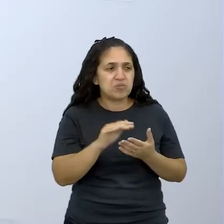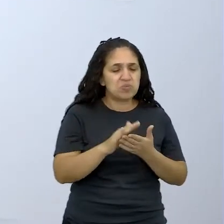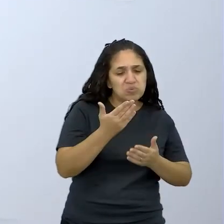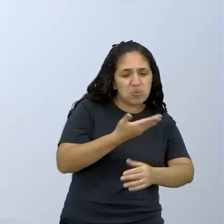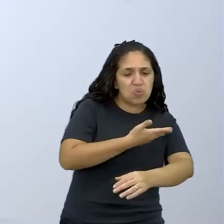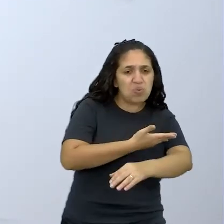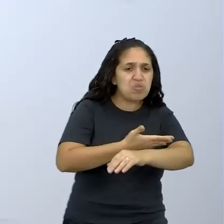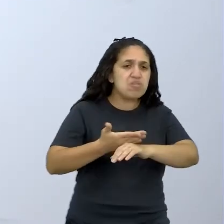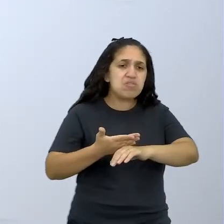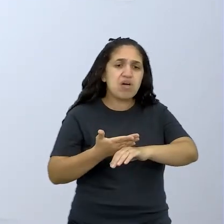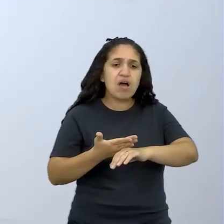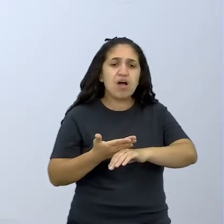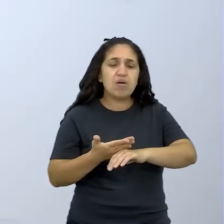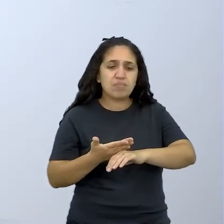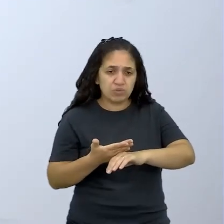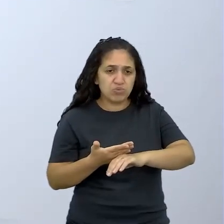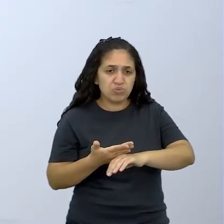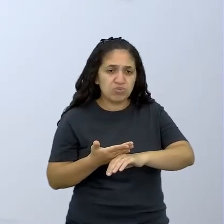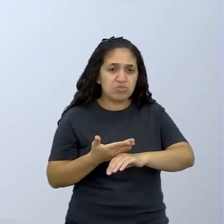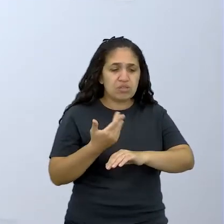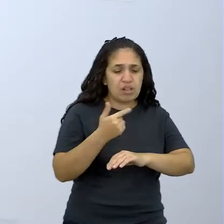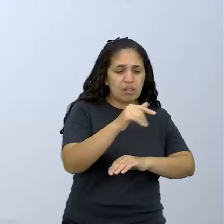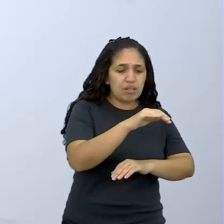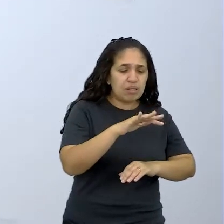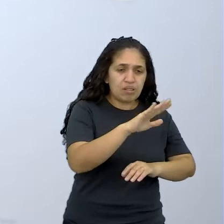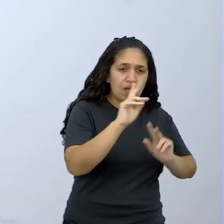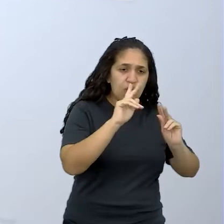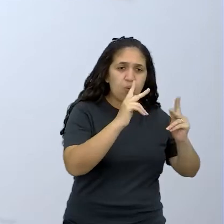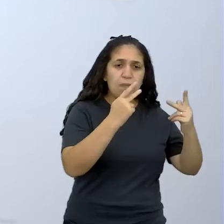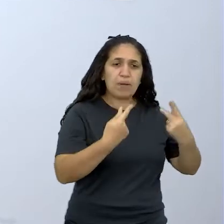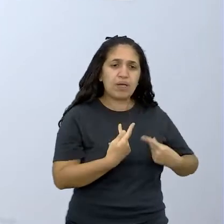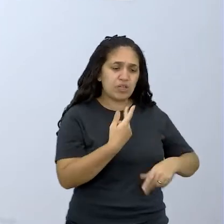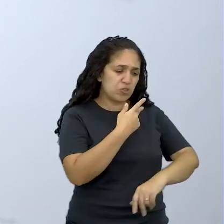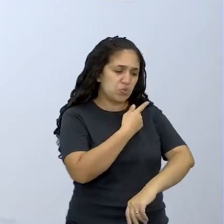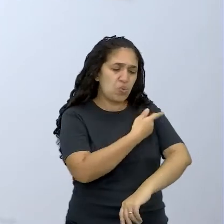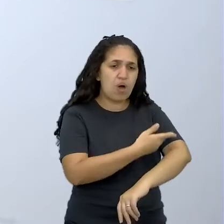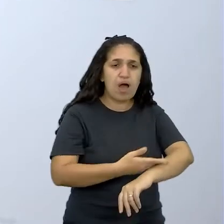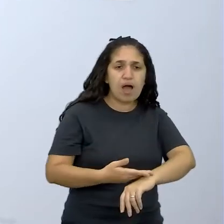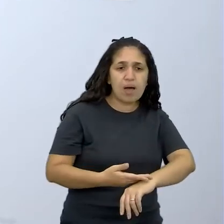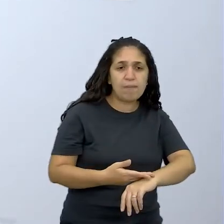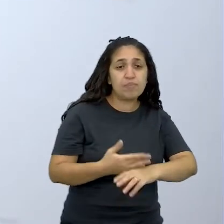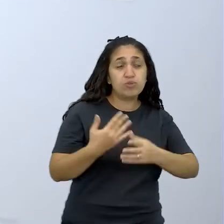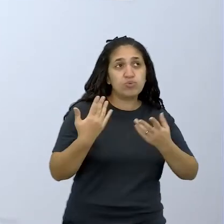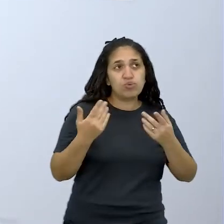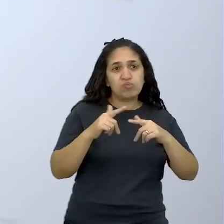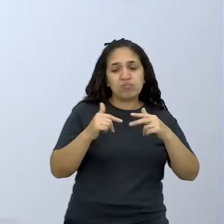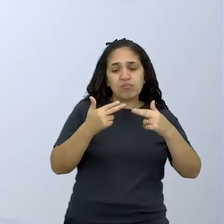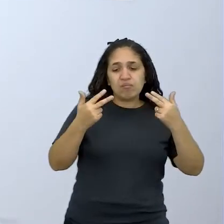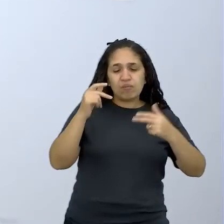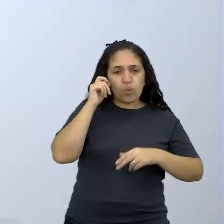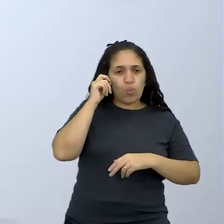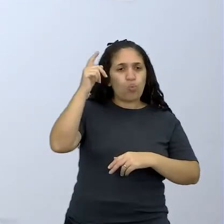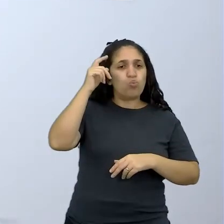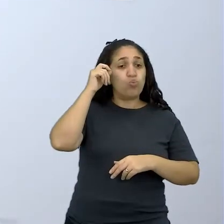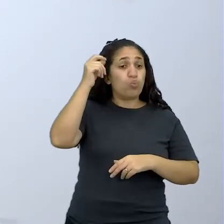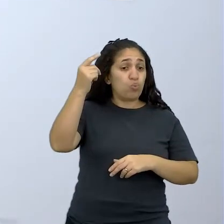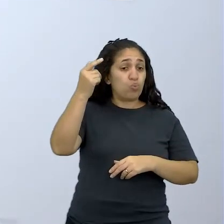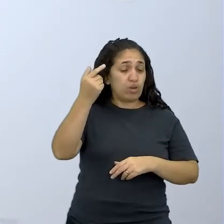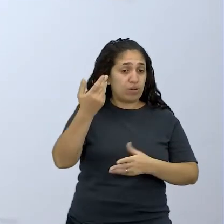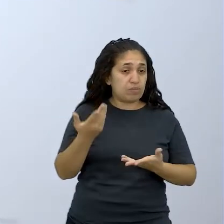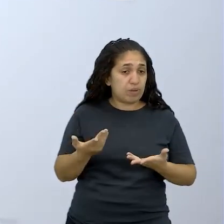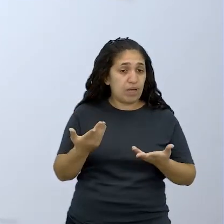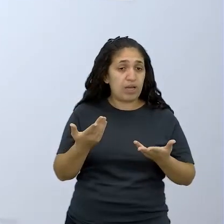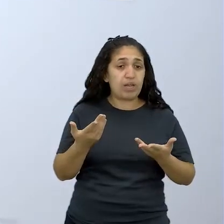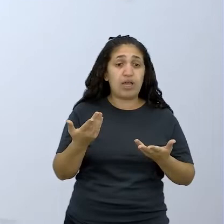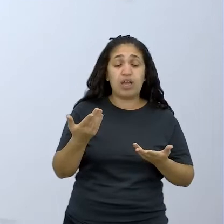hábitos utilizados, né, pelos seres humanos, né, como um elemento aí da sua cultura para manter